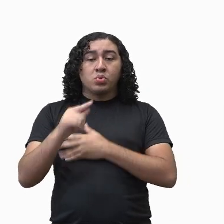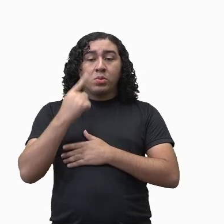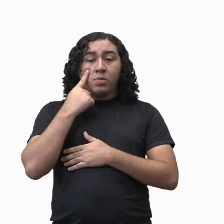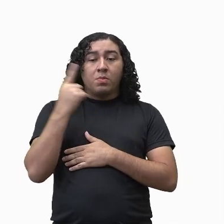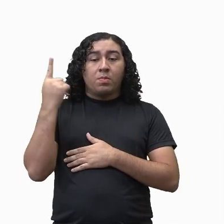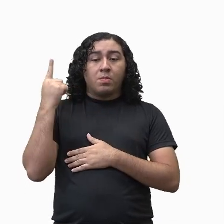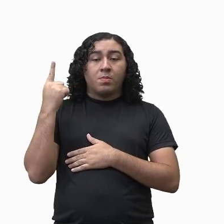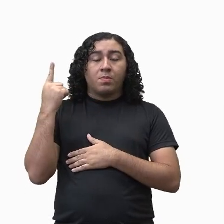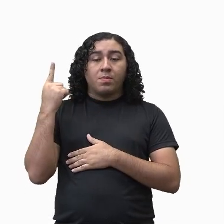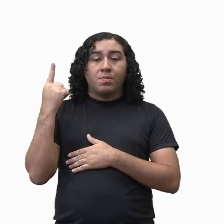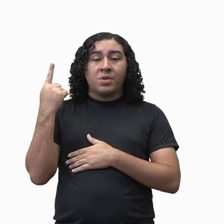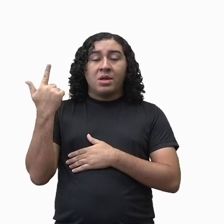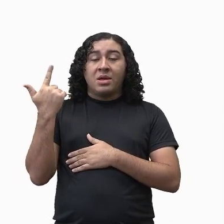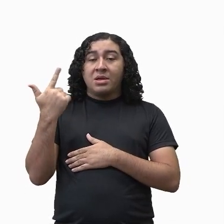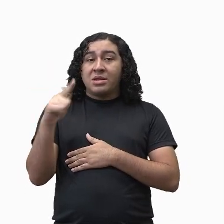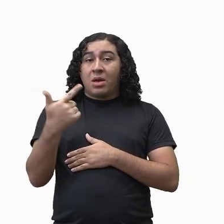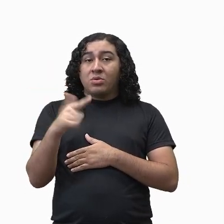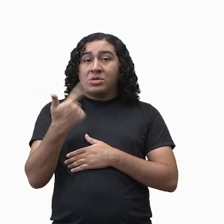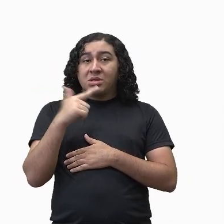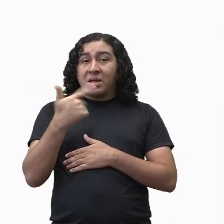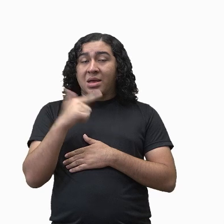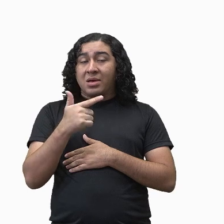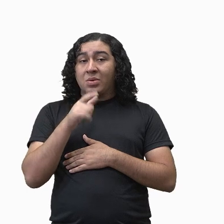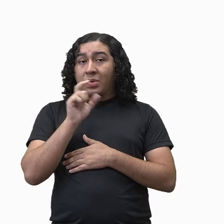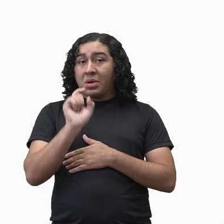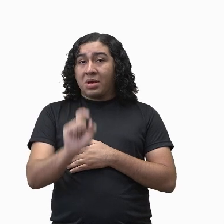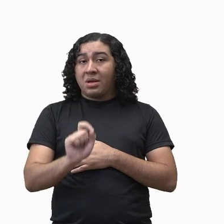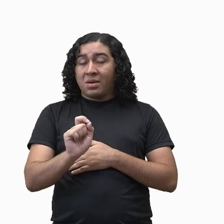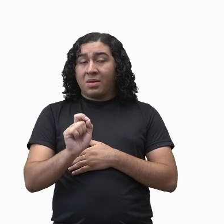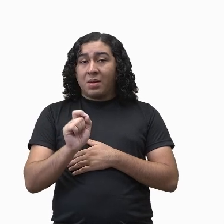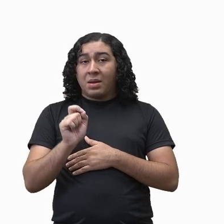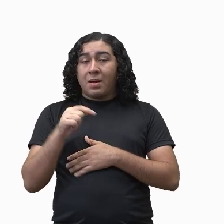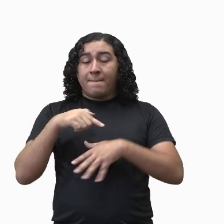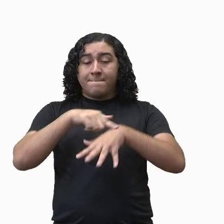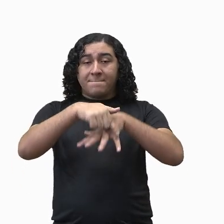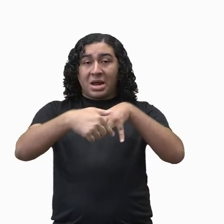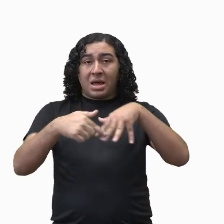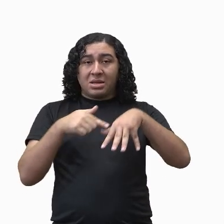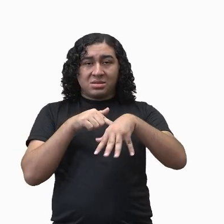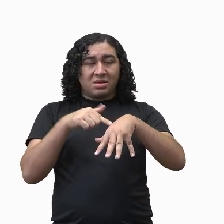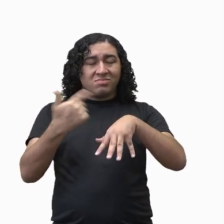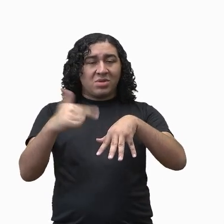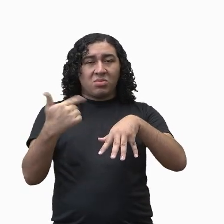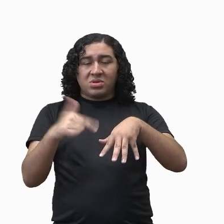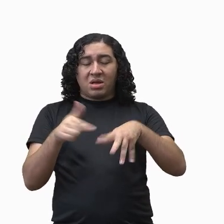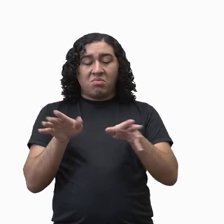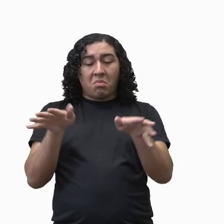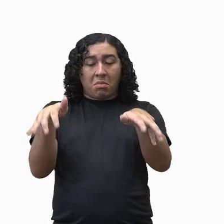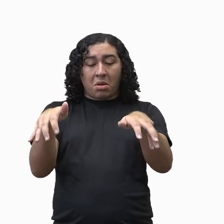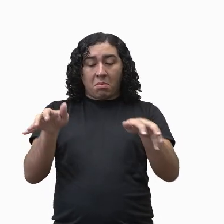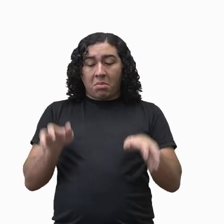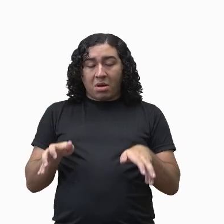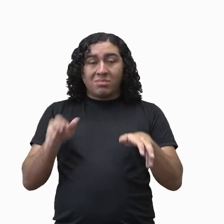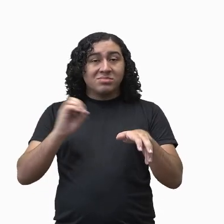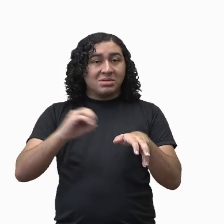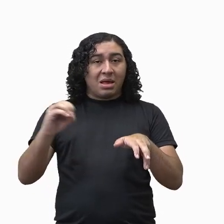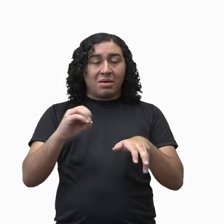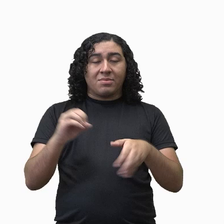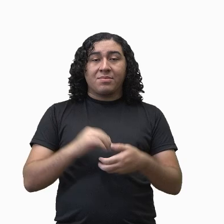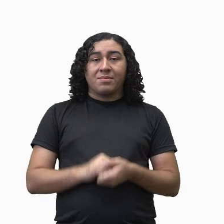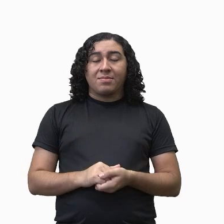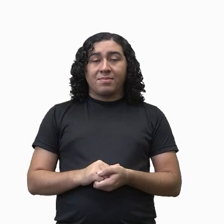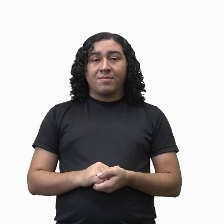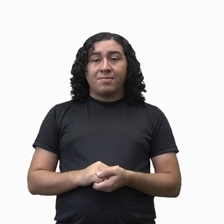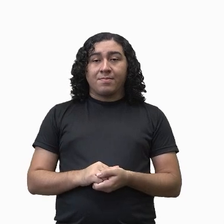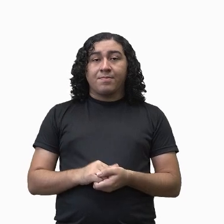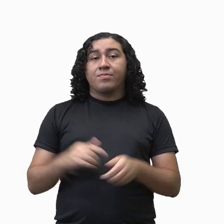anilha, é não possuir, mais uma vez lembrando, as patas nem dianteiras nem traseiras, e eles têm